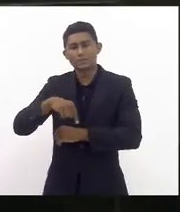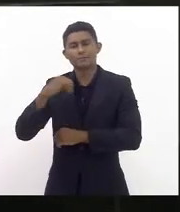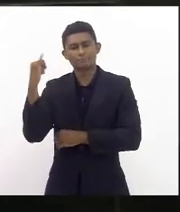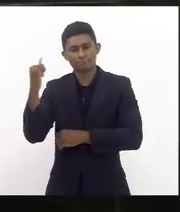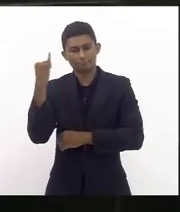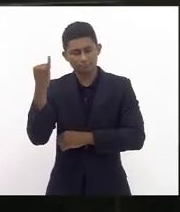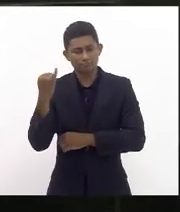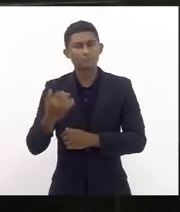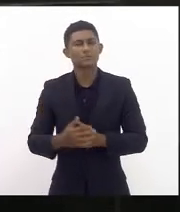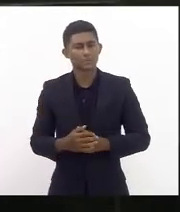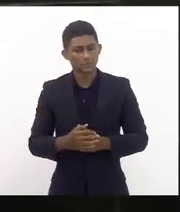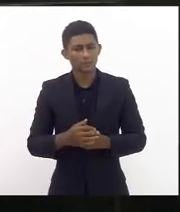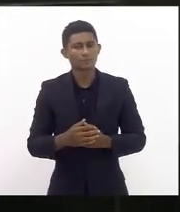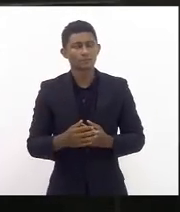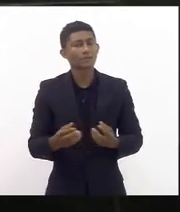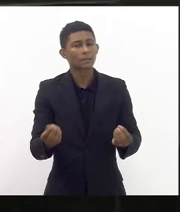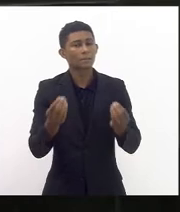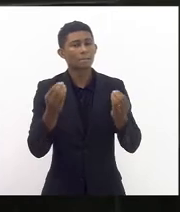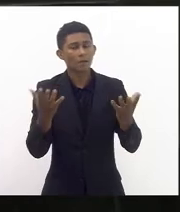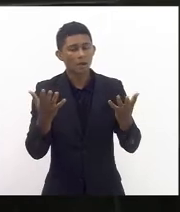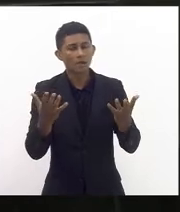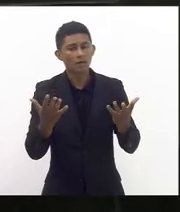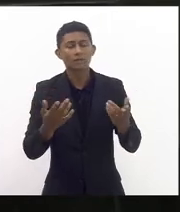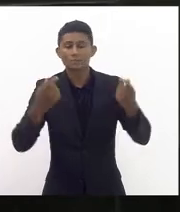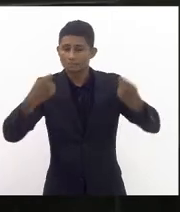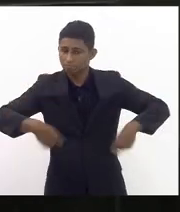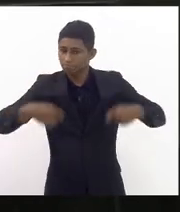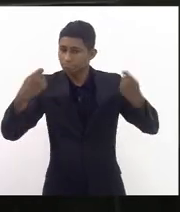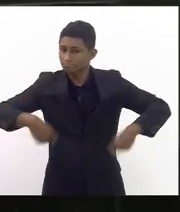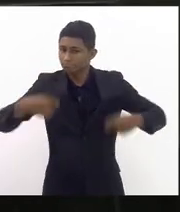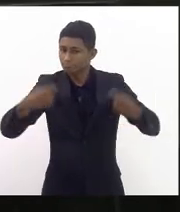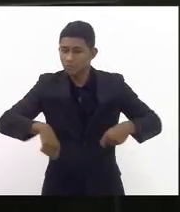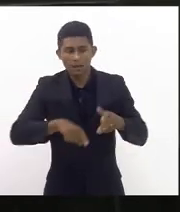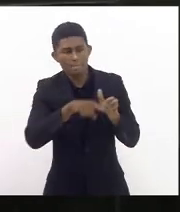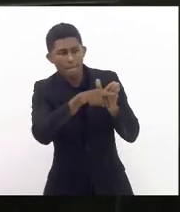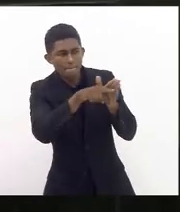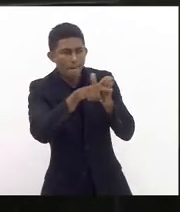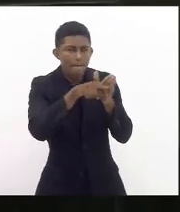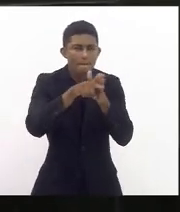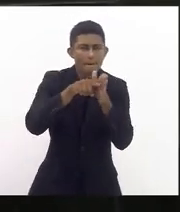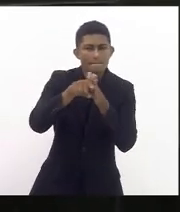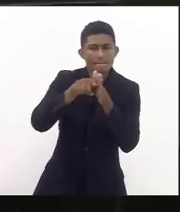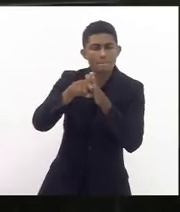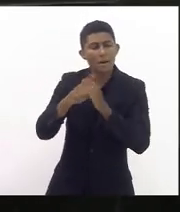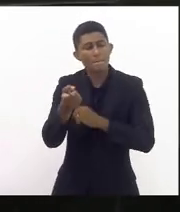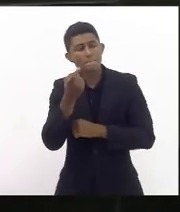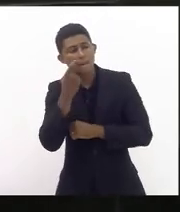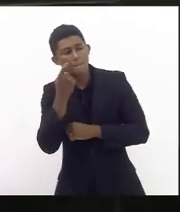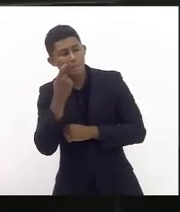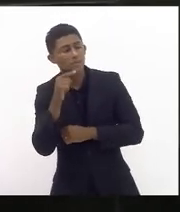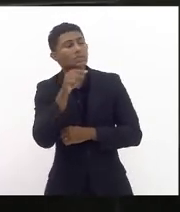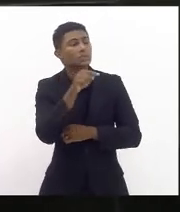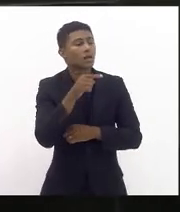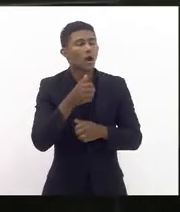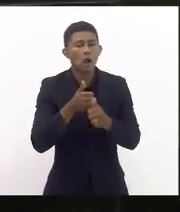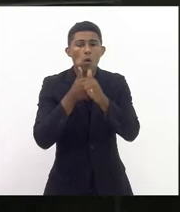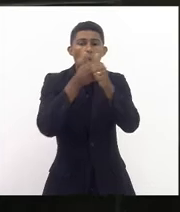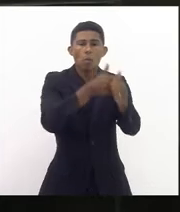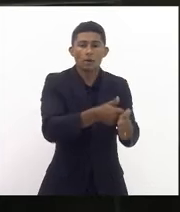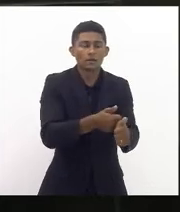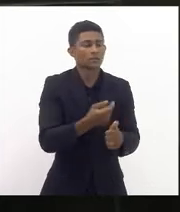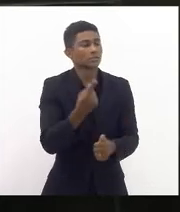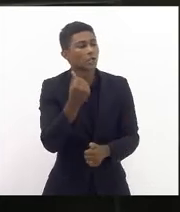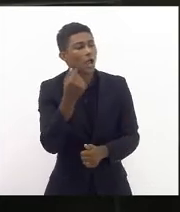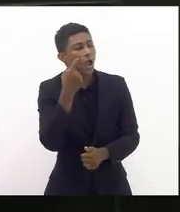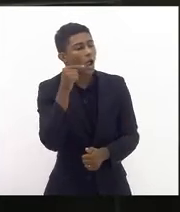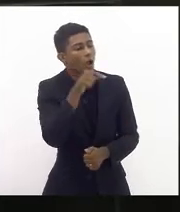Legislativa, para que pretende estar acompanhando em tempo real a utilização desse